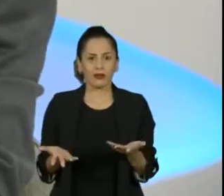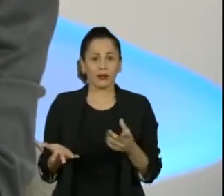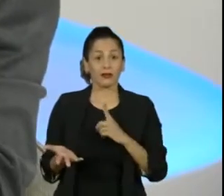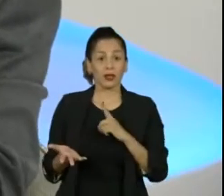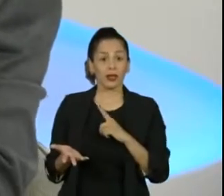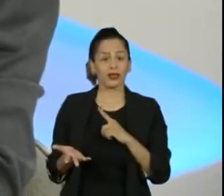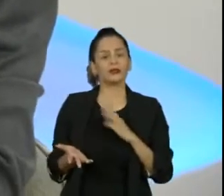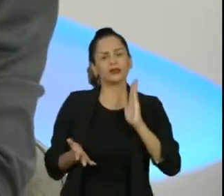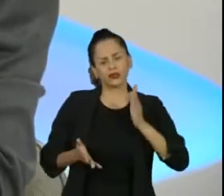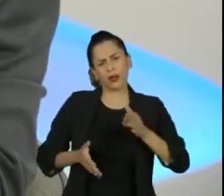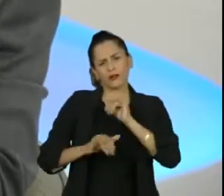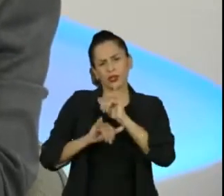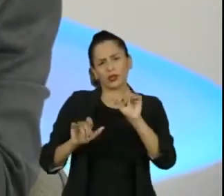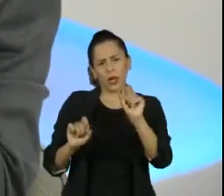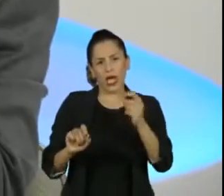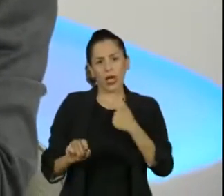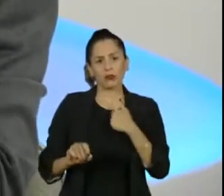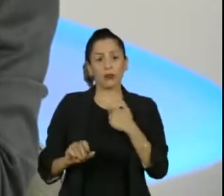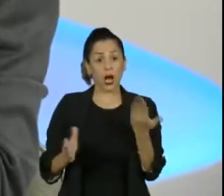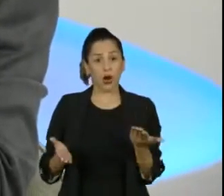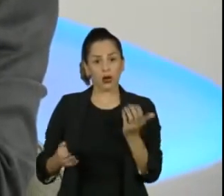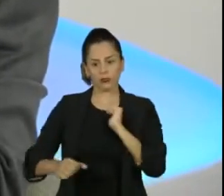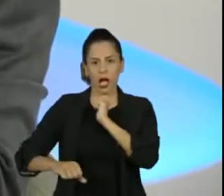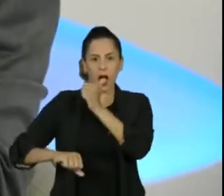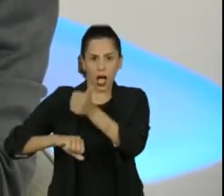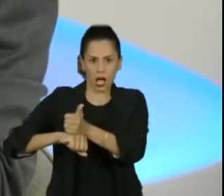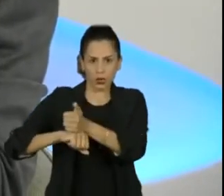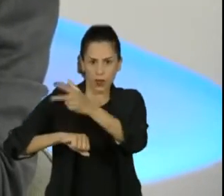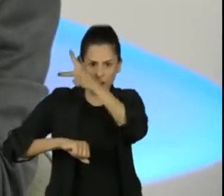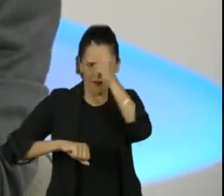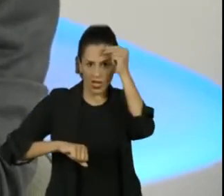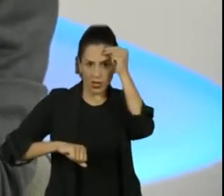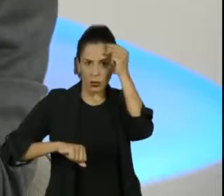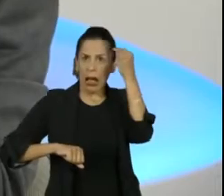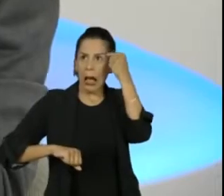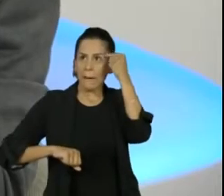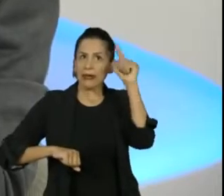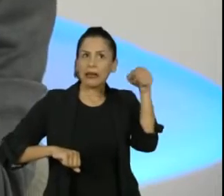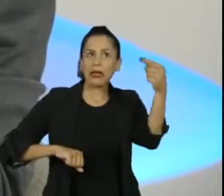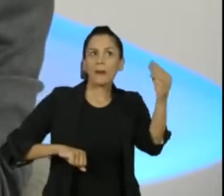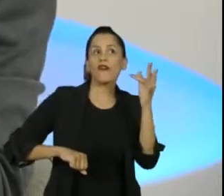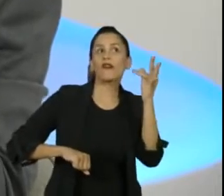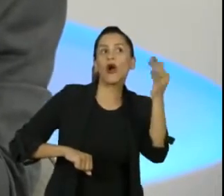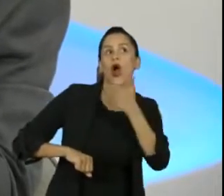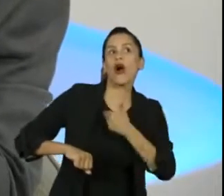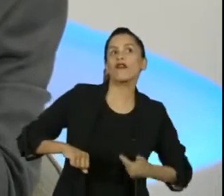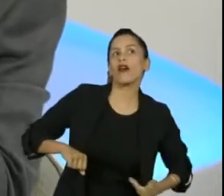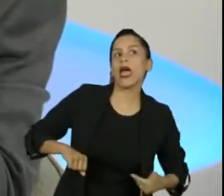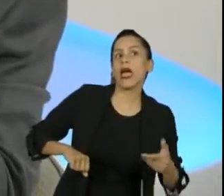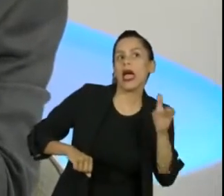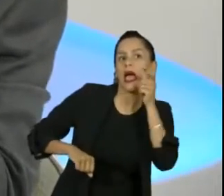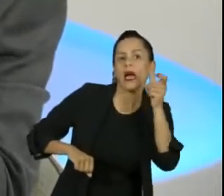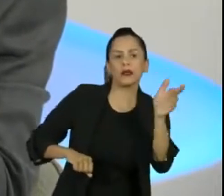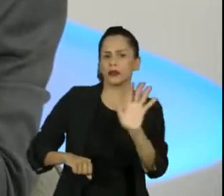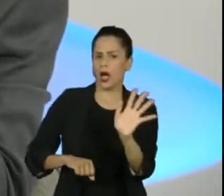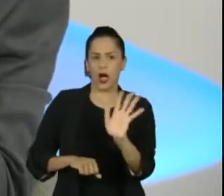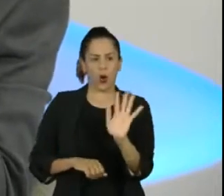numa cadeira pensando em outra. E acho que isso não dá certo, tá? Com toda sinceridade. Mas hoje